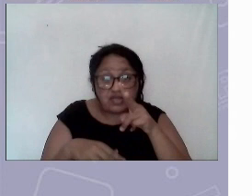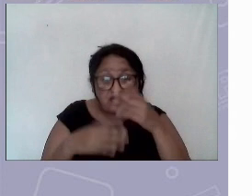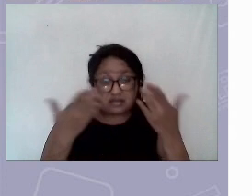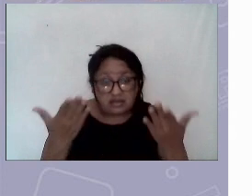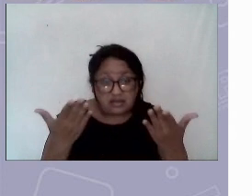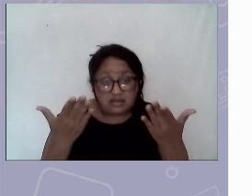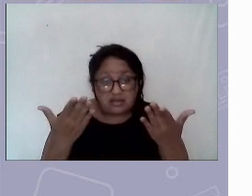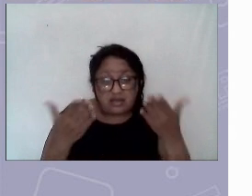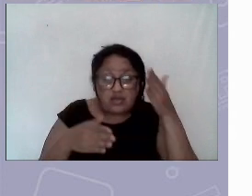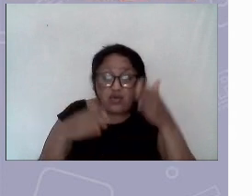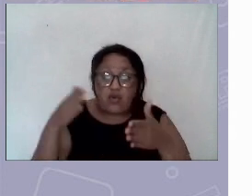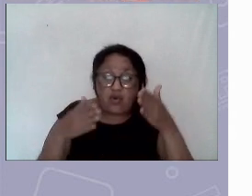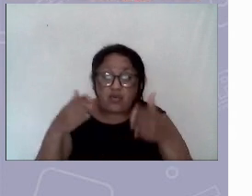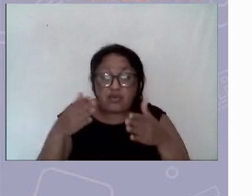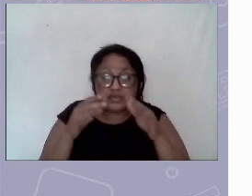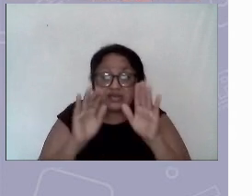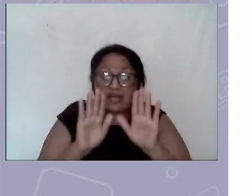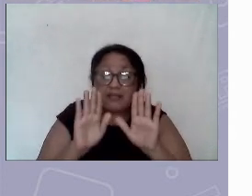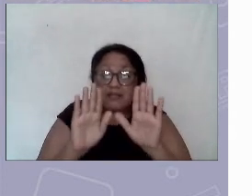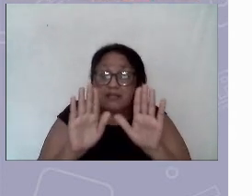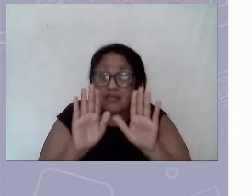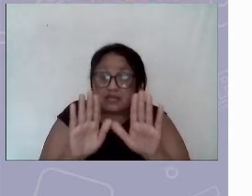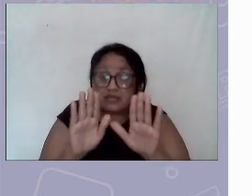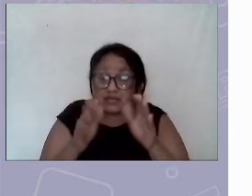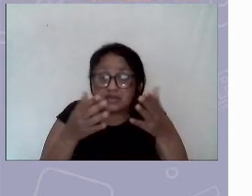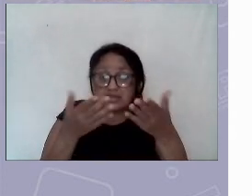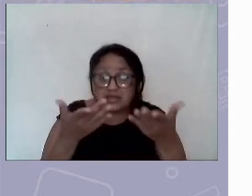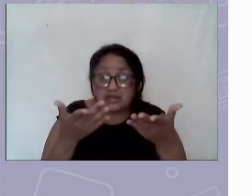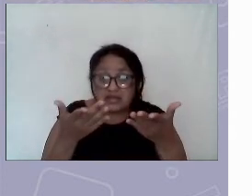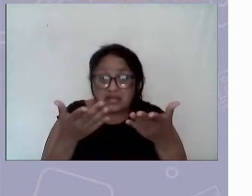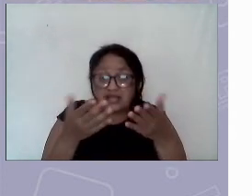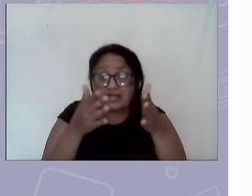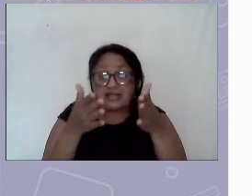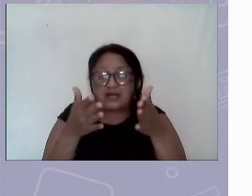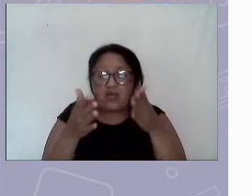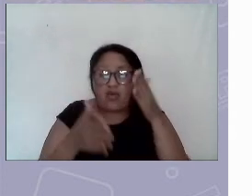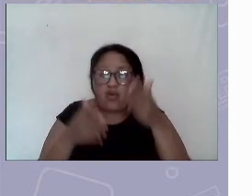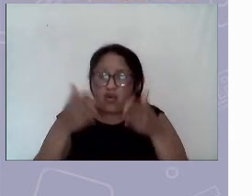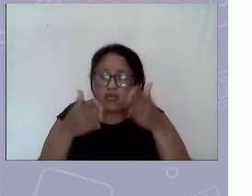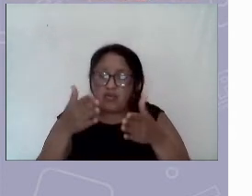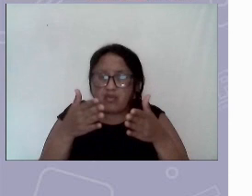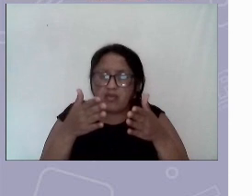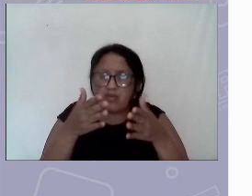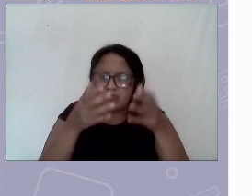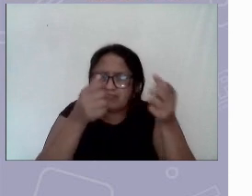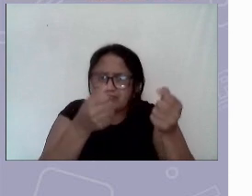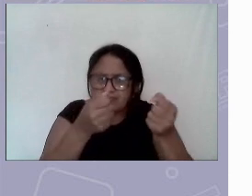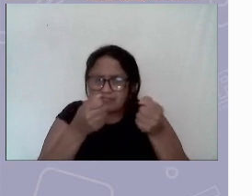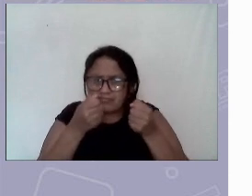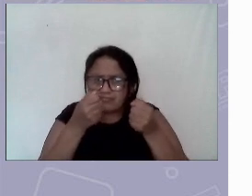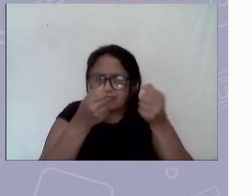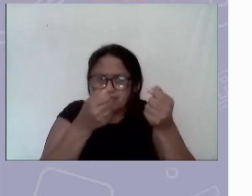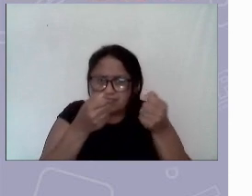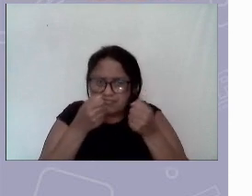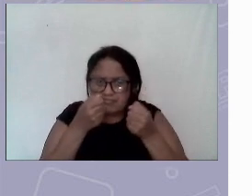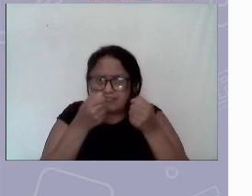o robô está puxando vamos dizer que o robô puxa aqui com uma certa força né que aqui